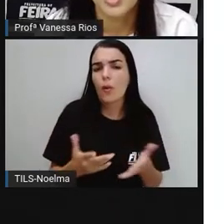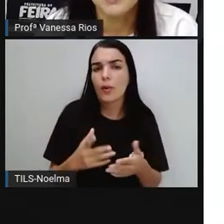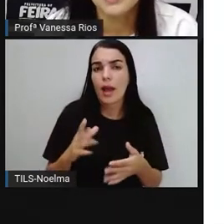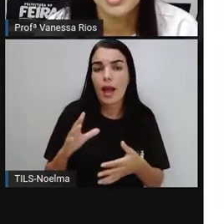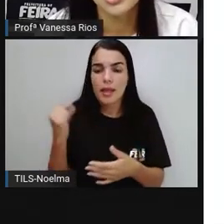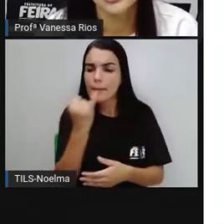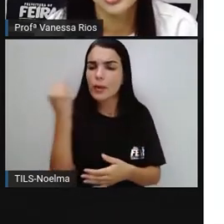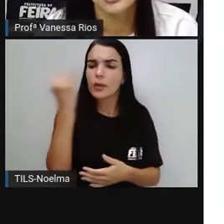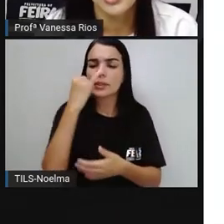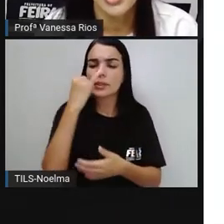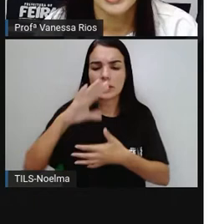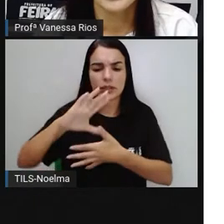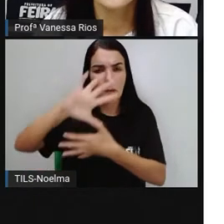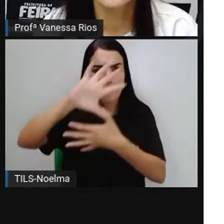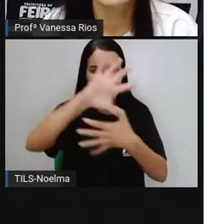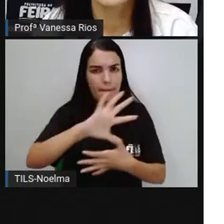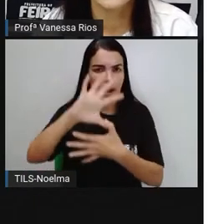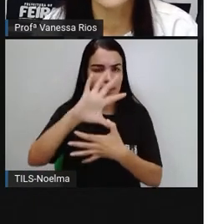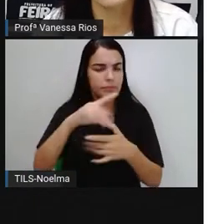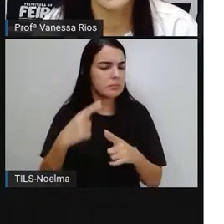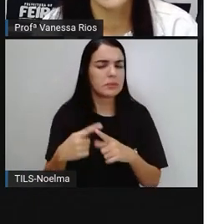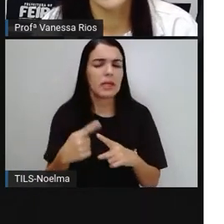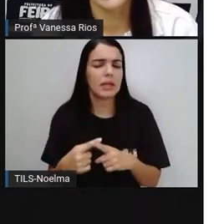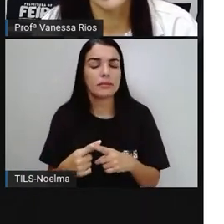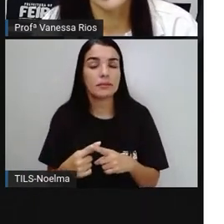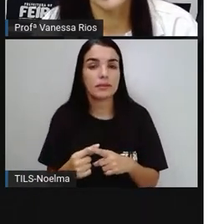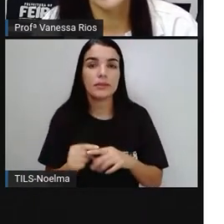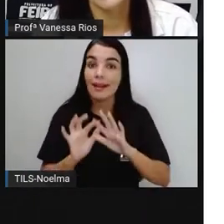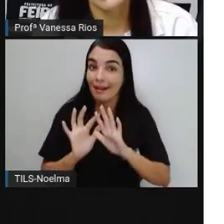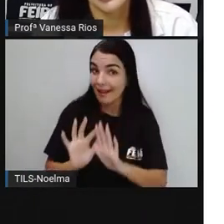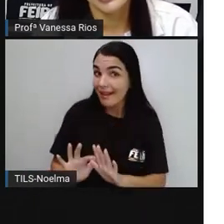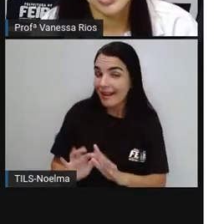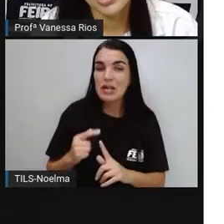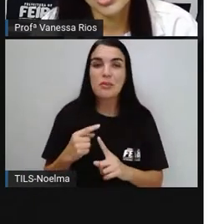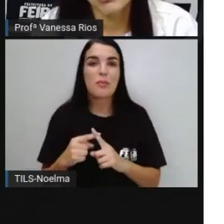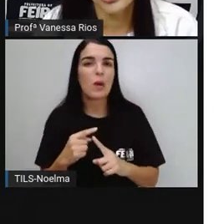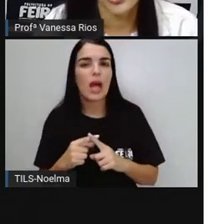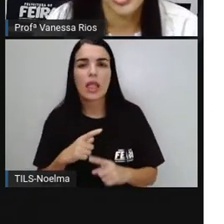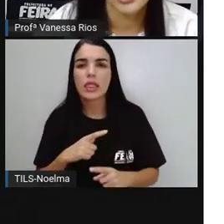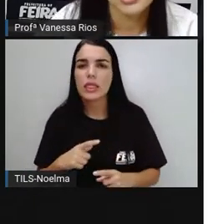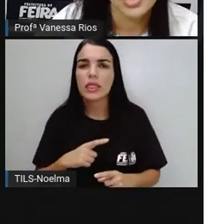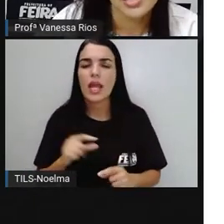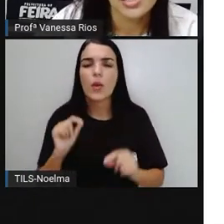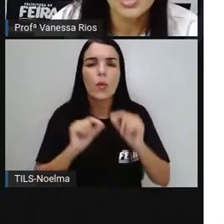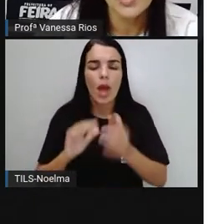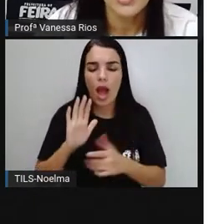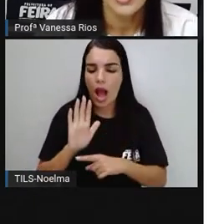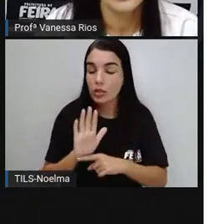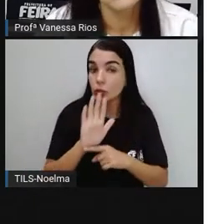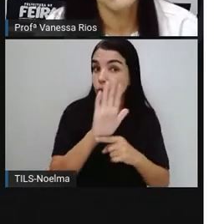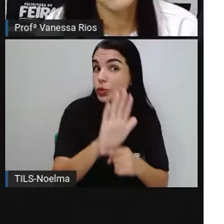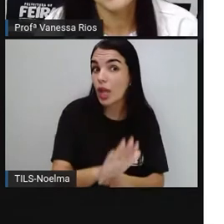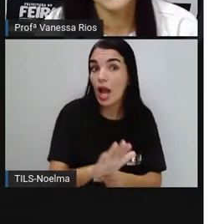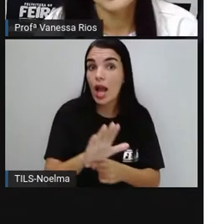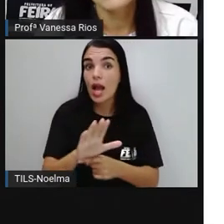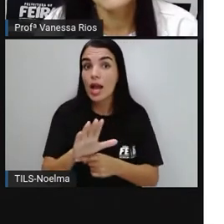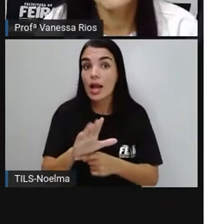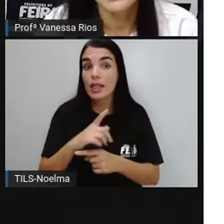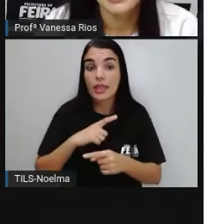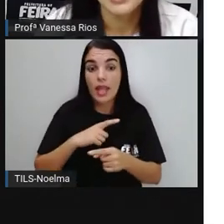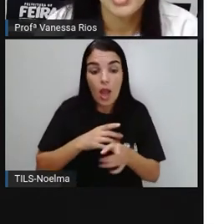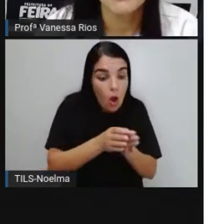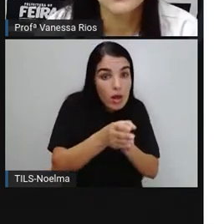Os mapas, eles têm, além de nos ajudar a questão de localização, os mapas